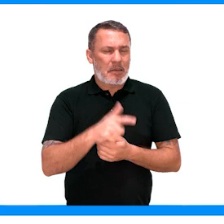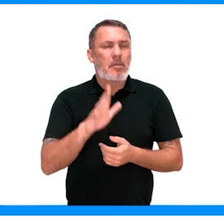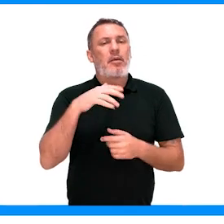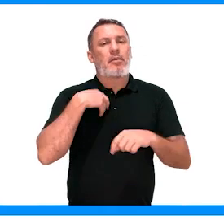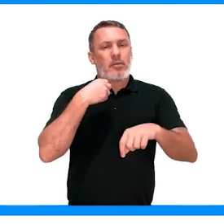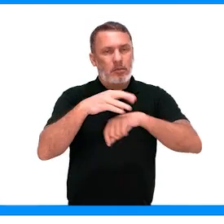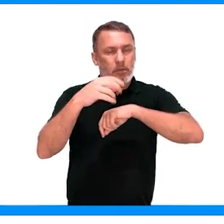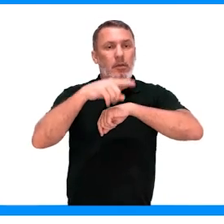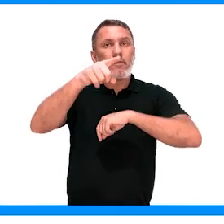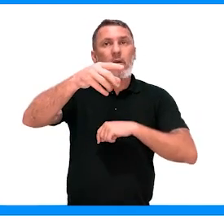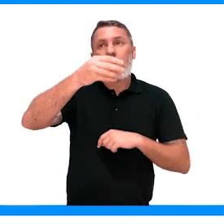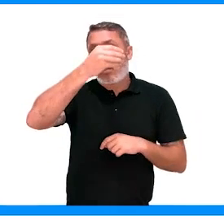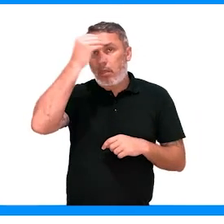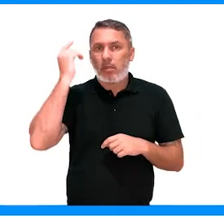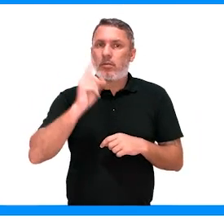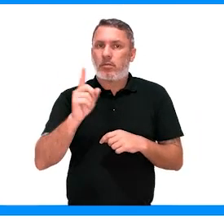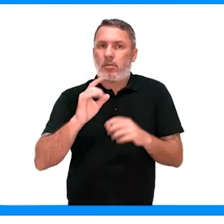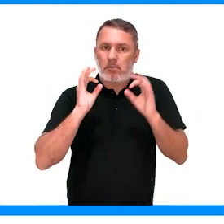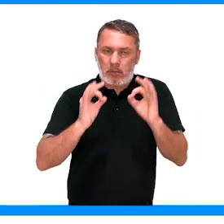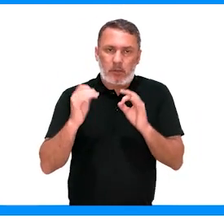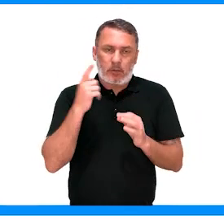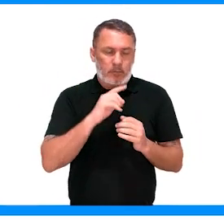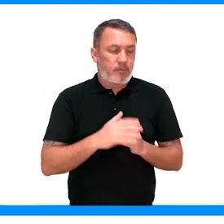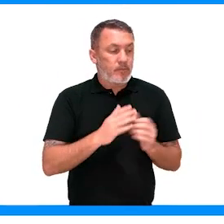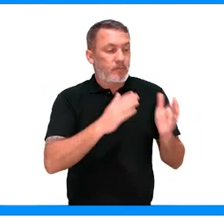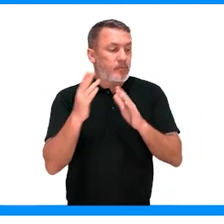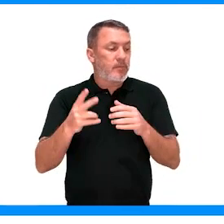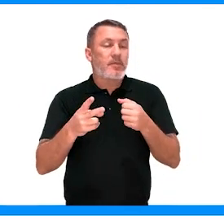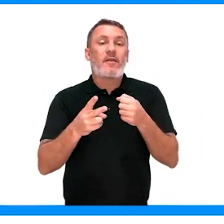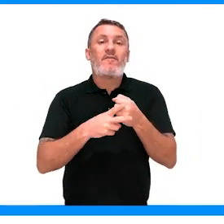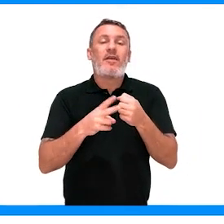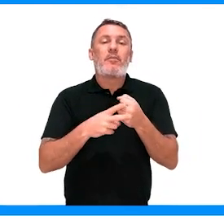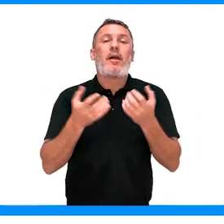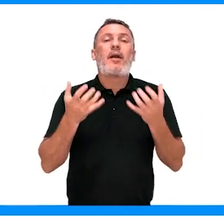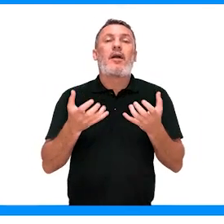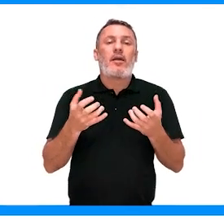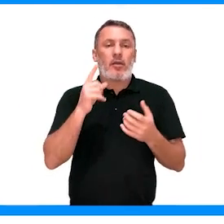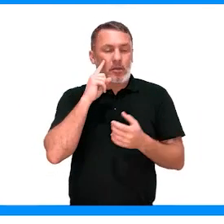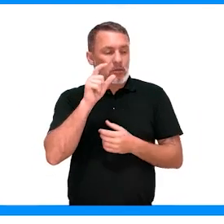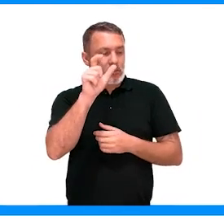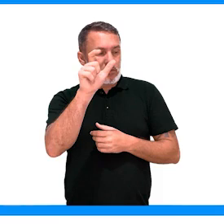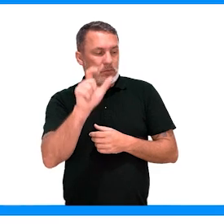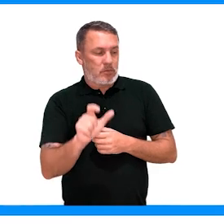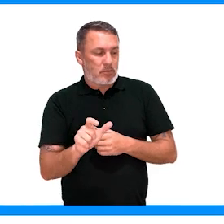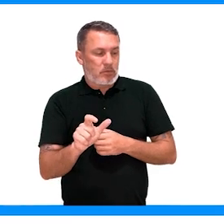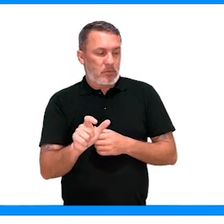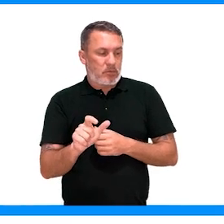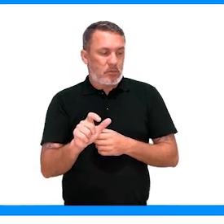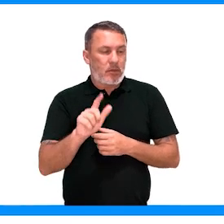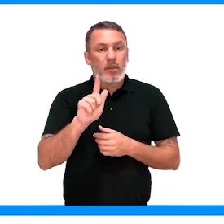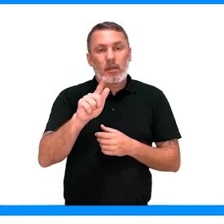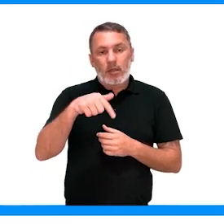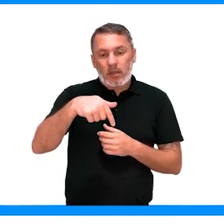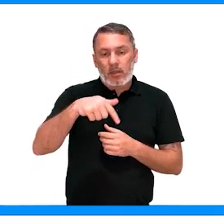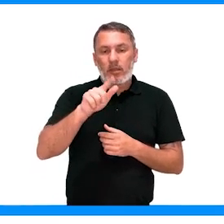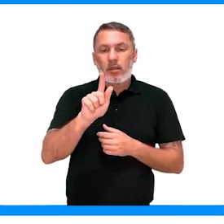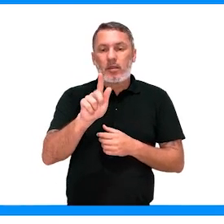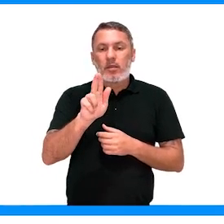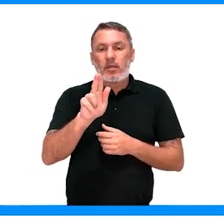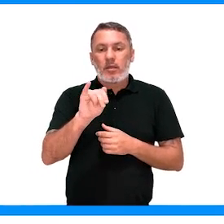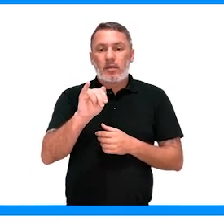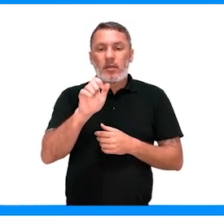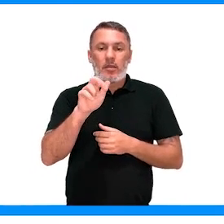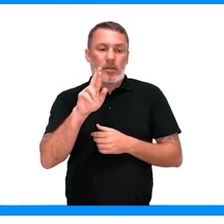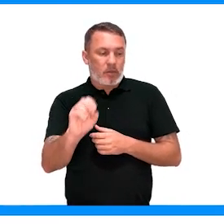isso. Mas eu falo mesmo para não sair da cabeça de vocês. O verbo querer. Eu quero, tu quieres, ele quiere.